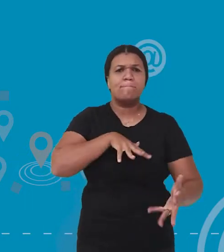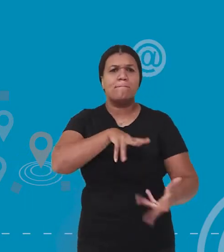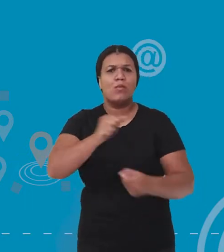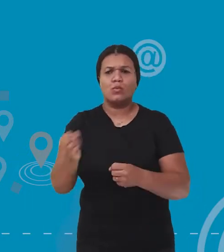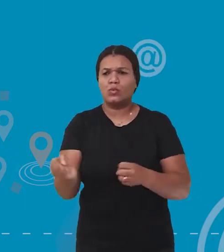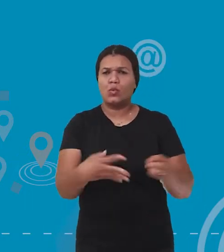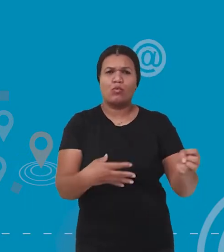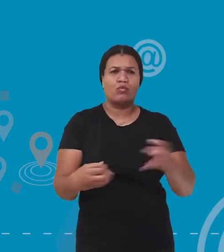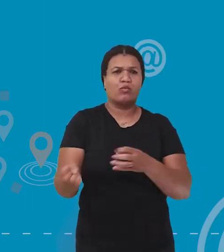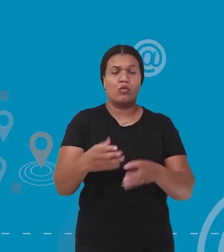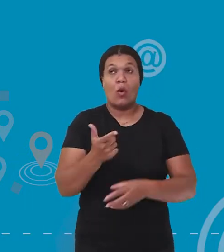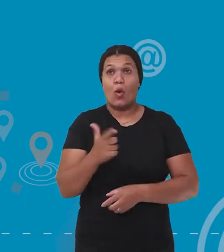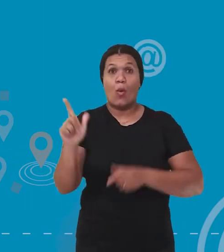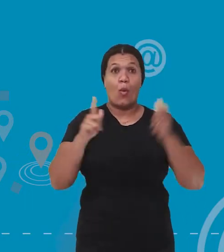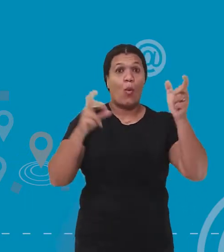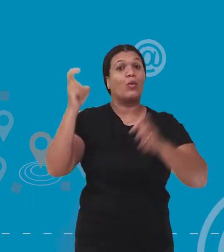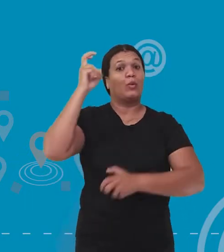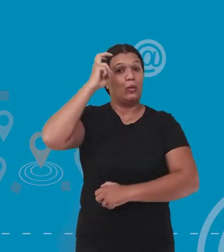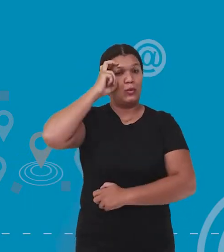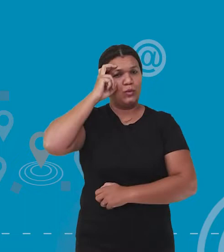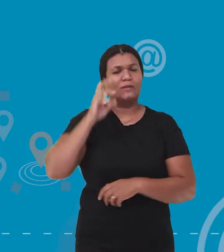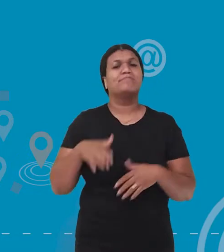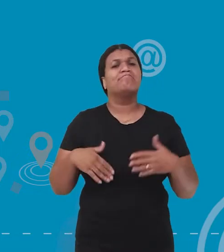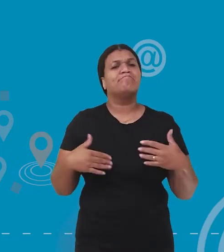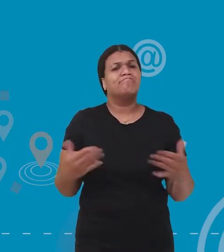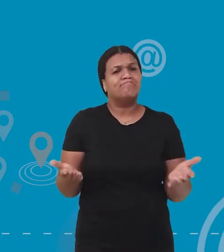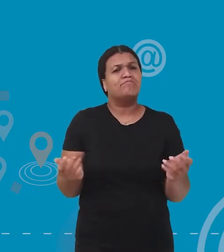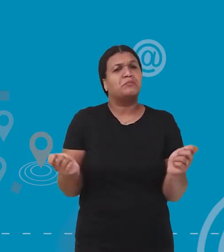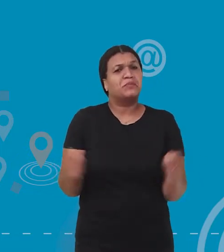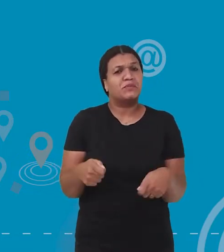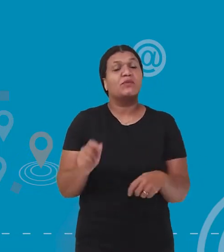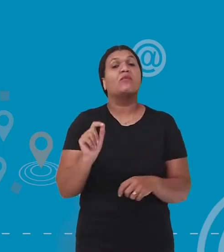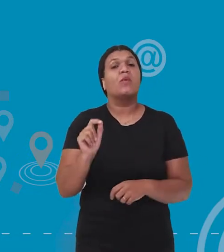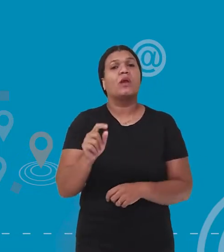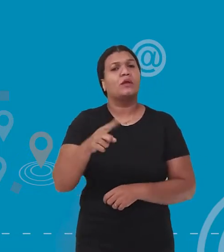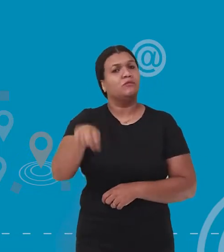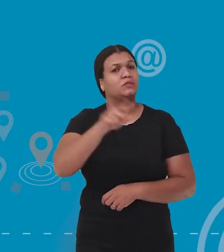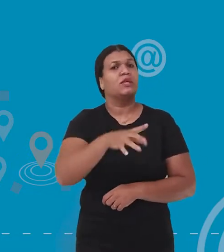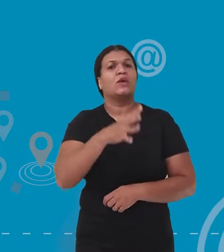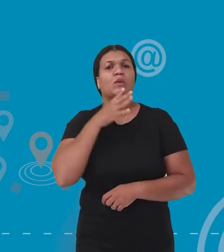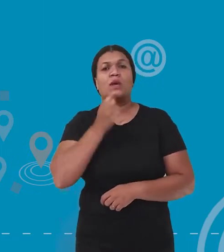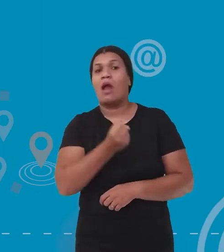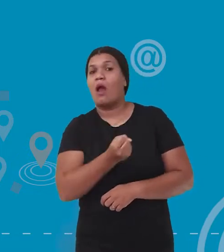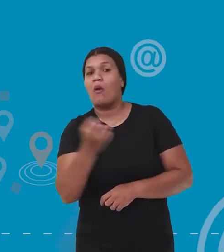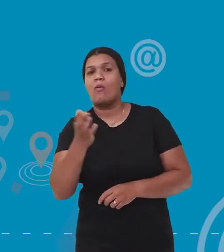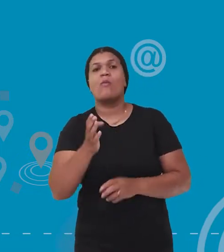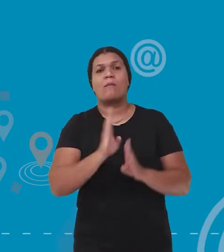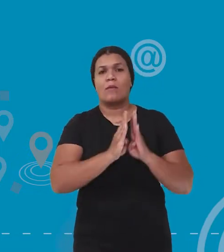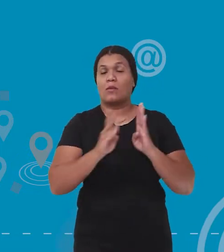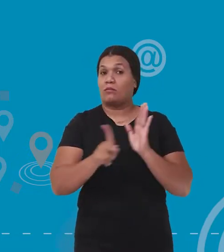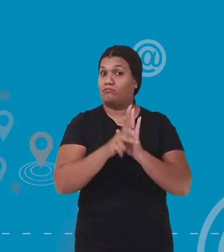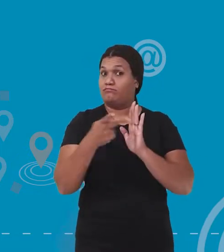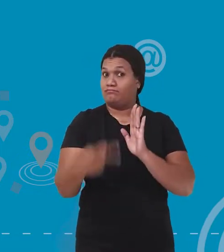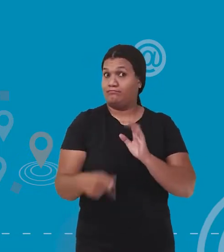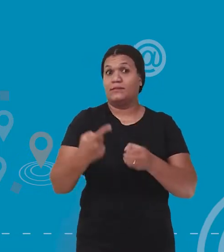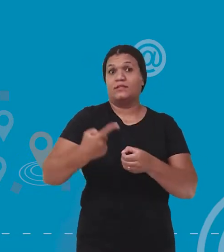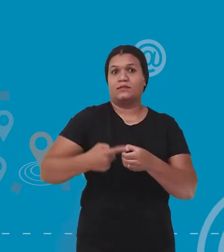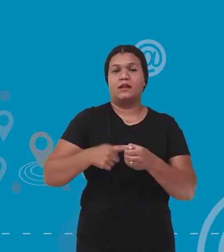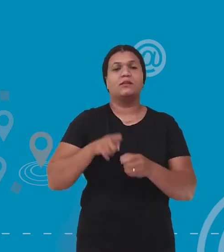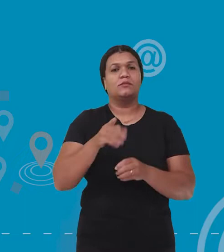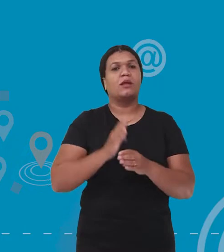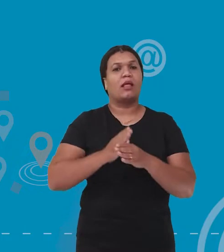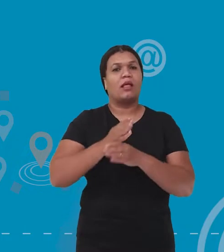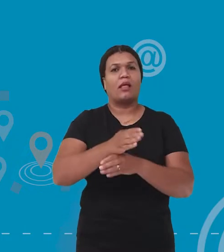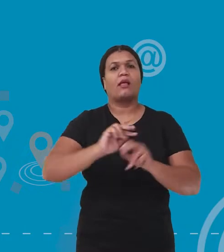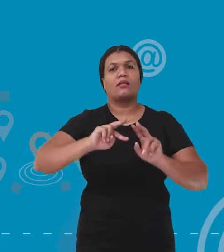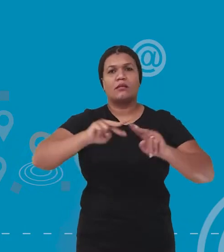conhecer outras culturas, que tal conhecer algumas bibliotecas da nossa cidade? Acesse o link